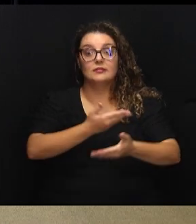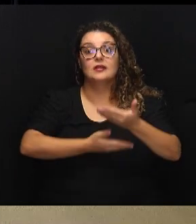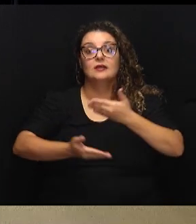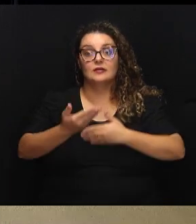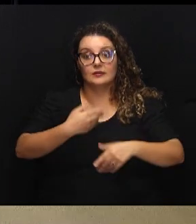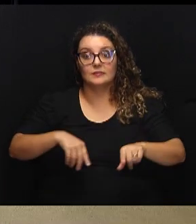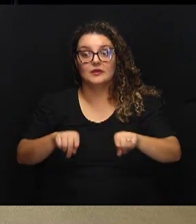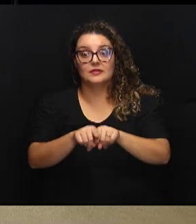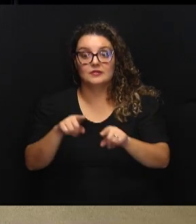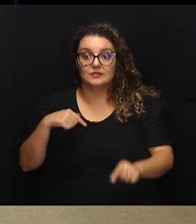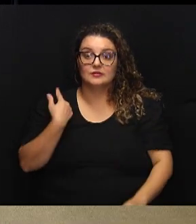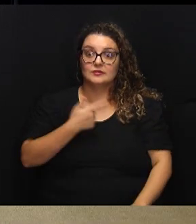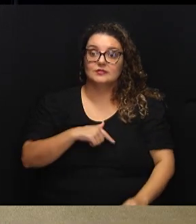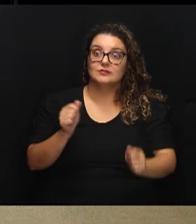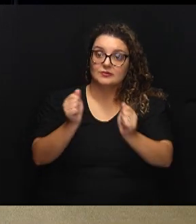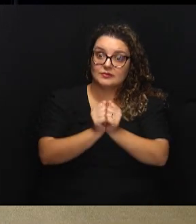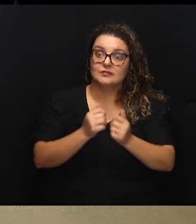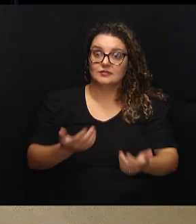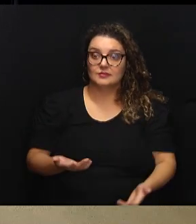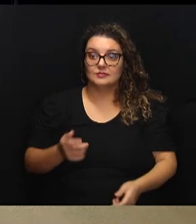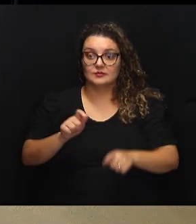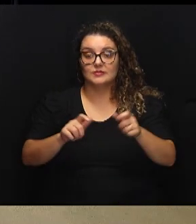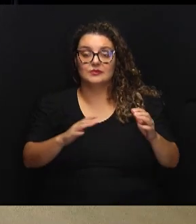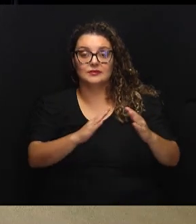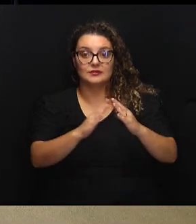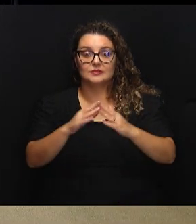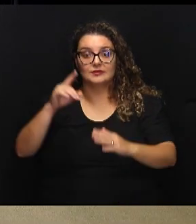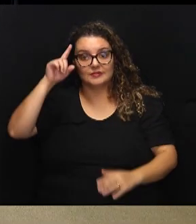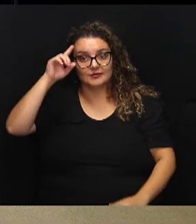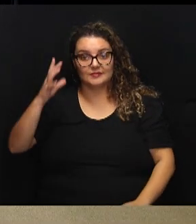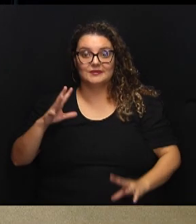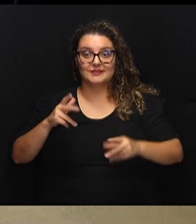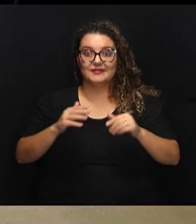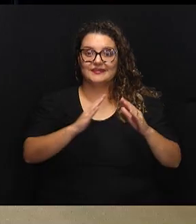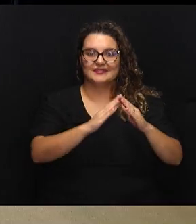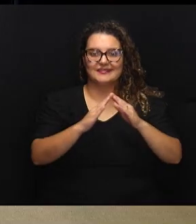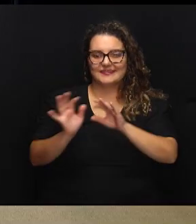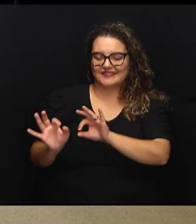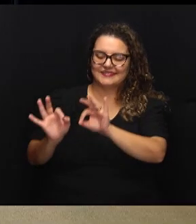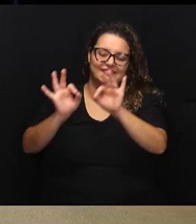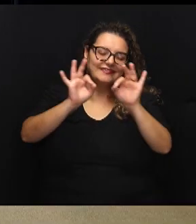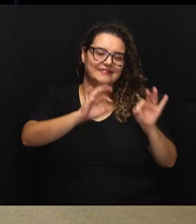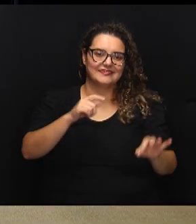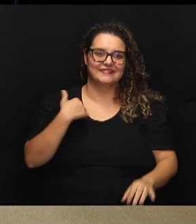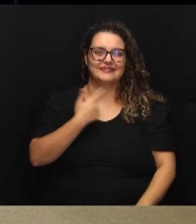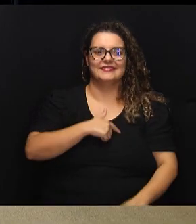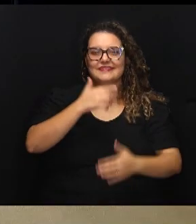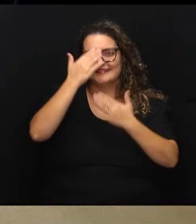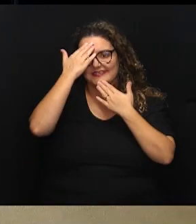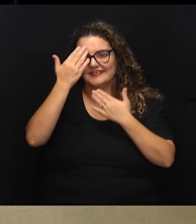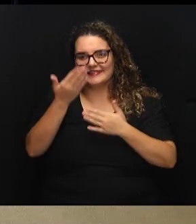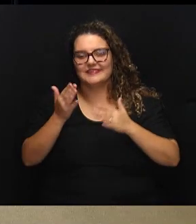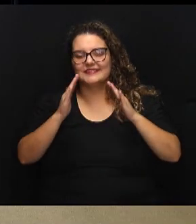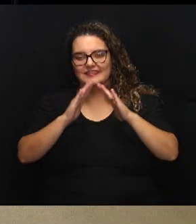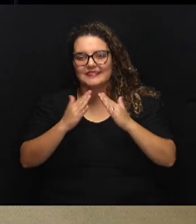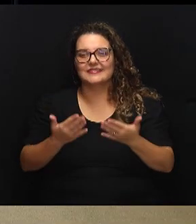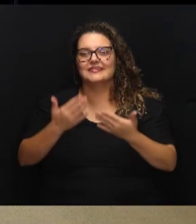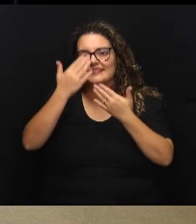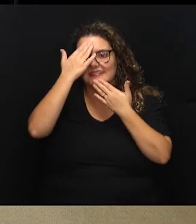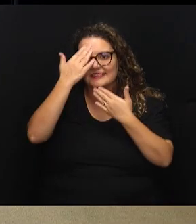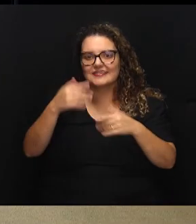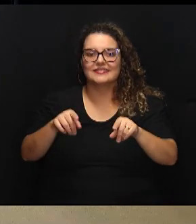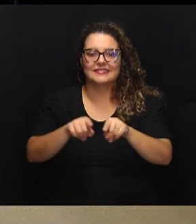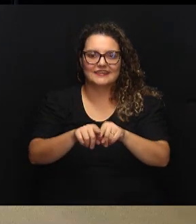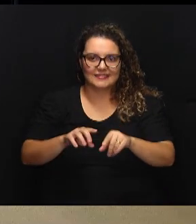né, com a gente, com o pessoal de casa, nessa data. O pessoal está todo mundo em casa, está assistindo aí, a gente agradece você de casa e agradecemos a